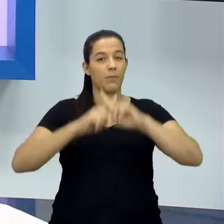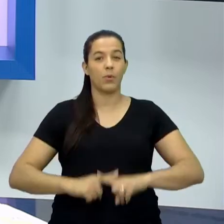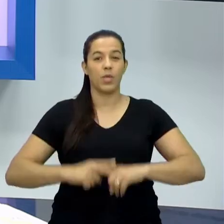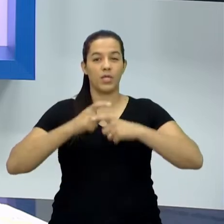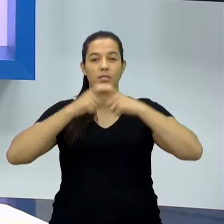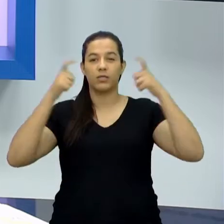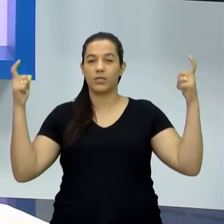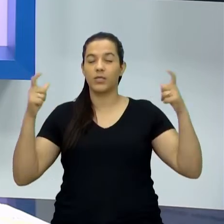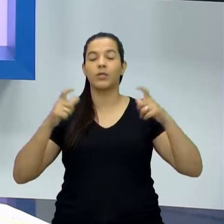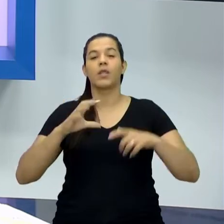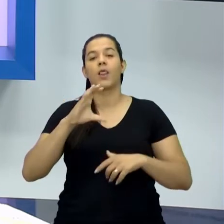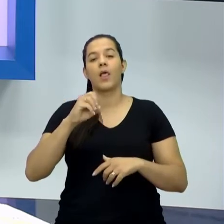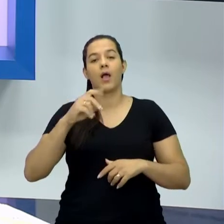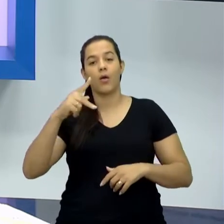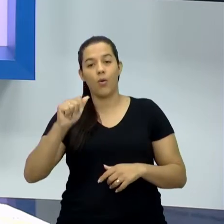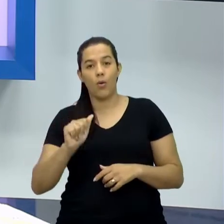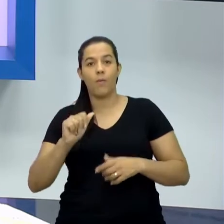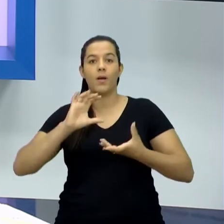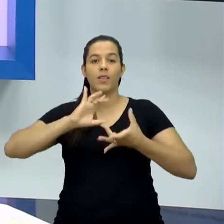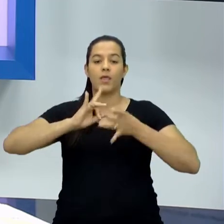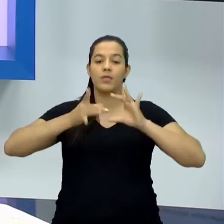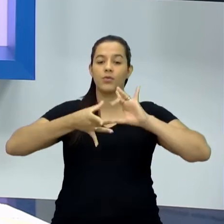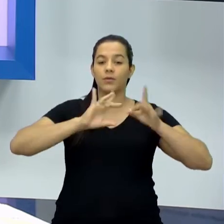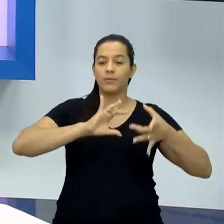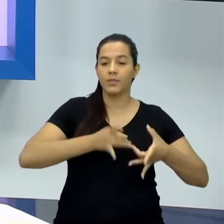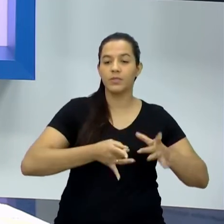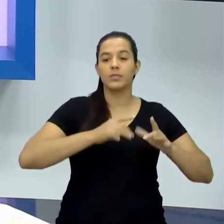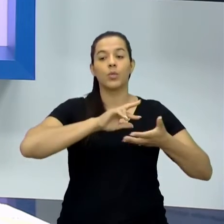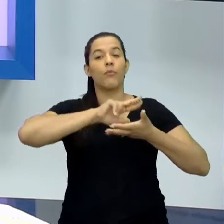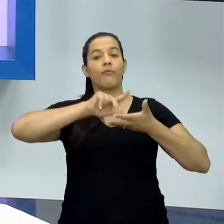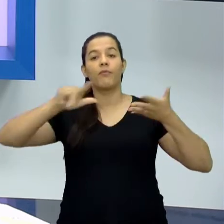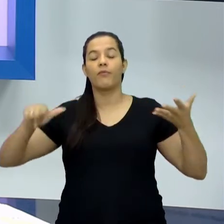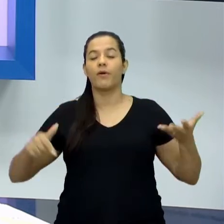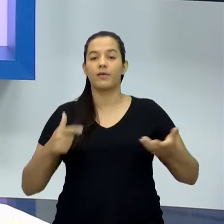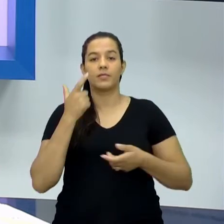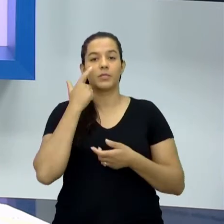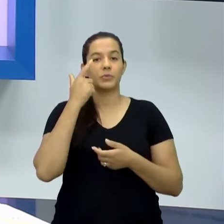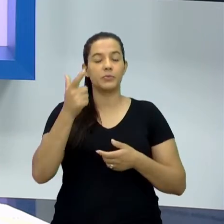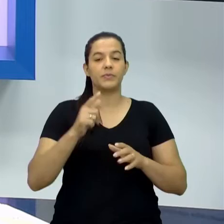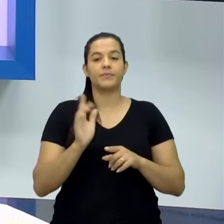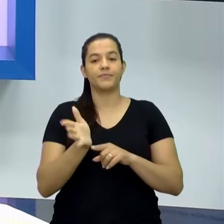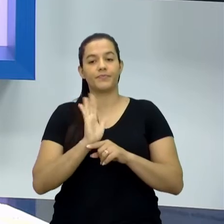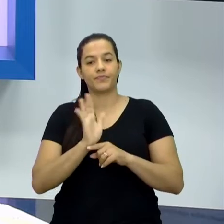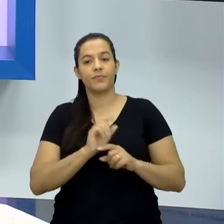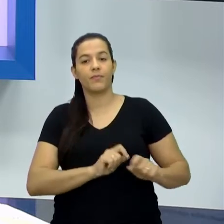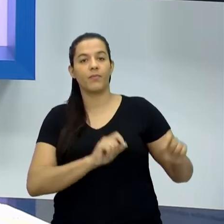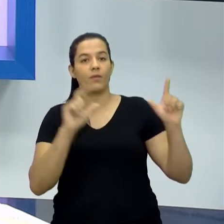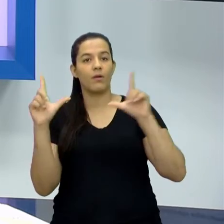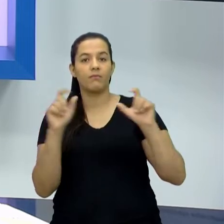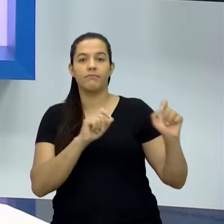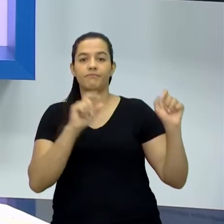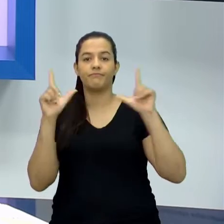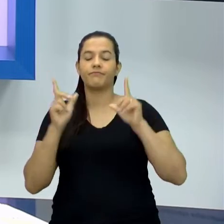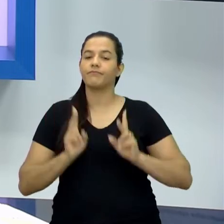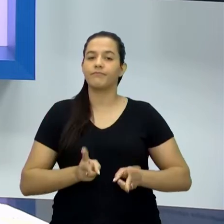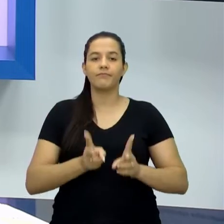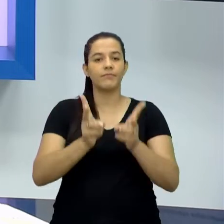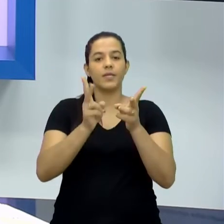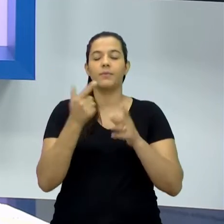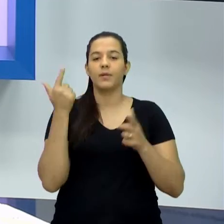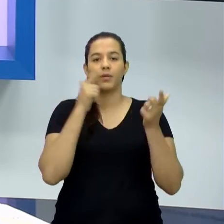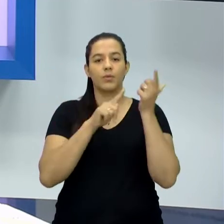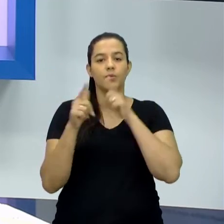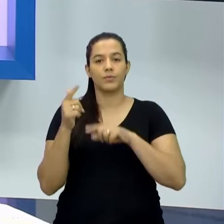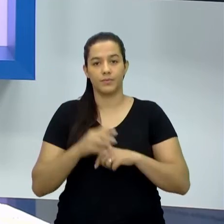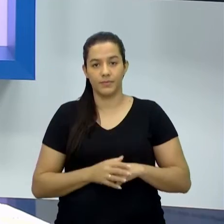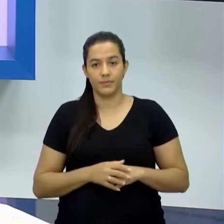do Mundo, nas Olimpíadas. Se você procurar aí reportagens, vocês vão ver essas questões e elas devem ser